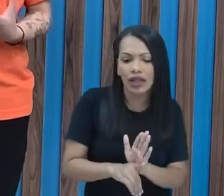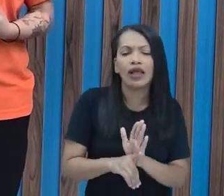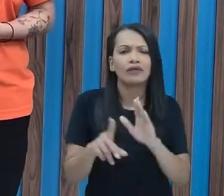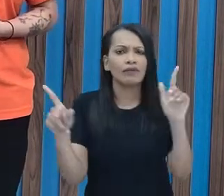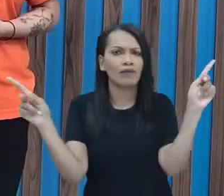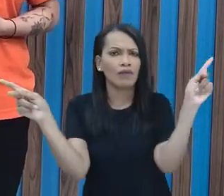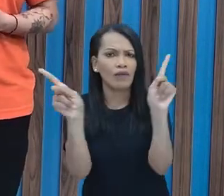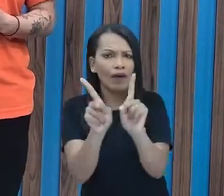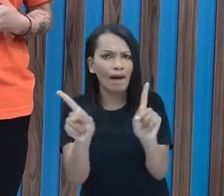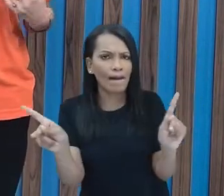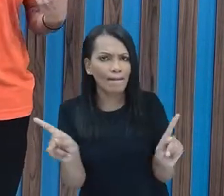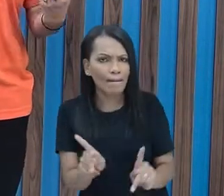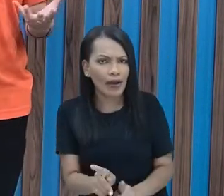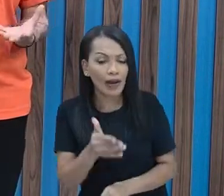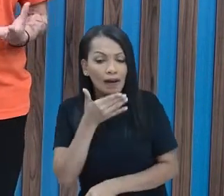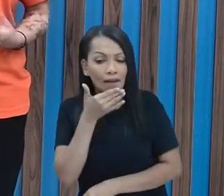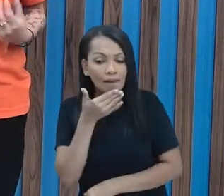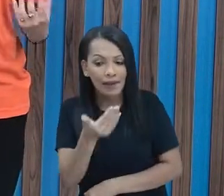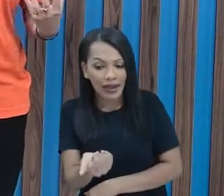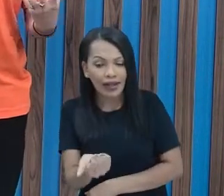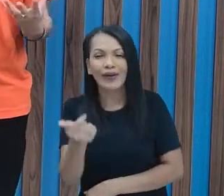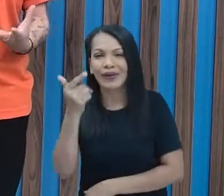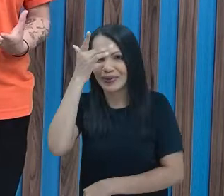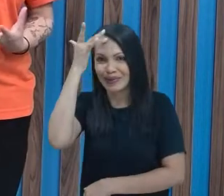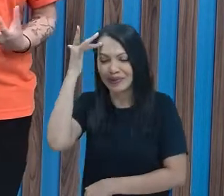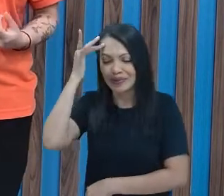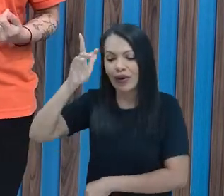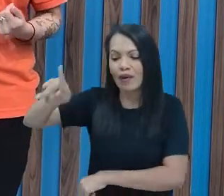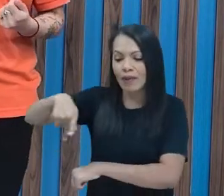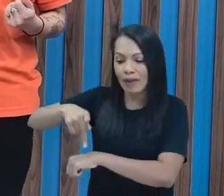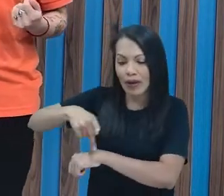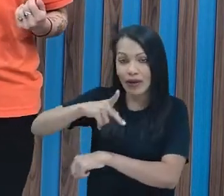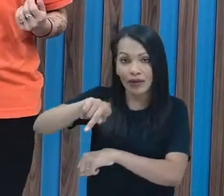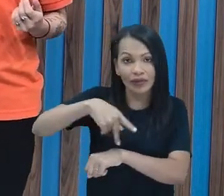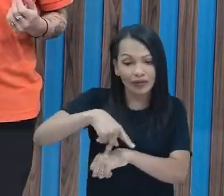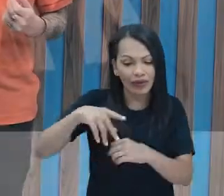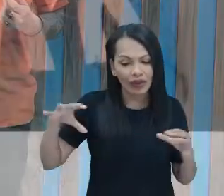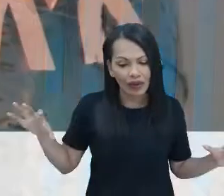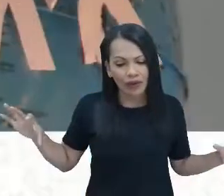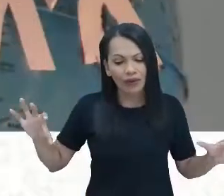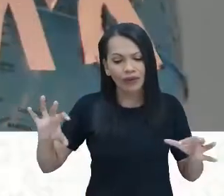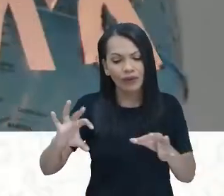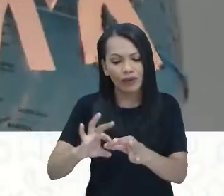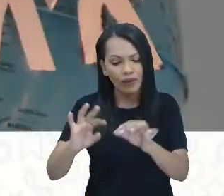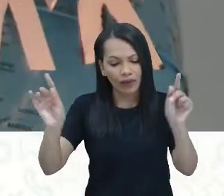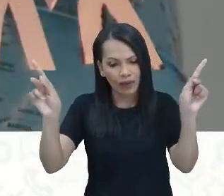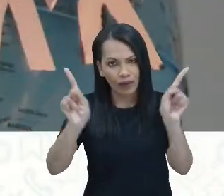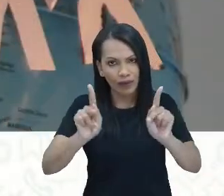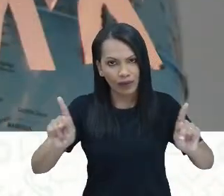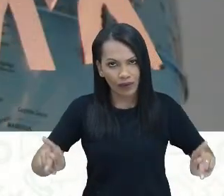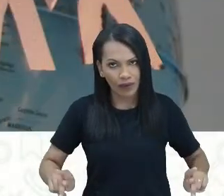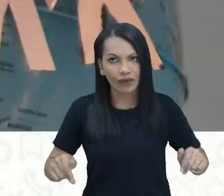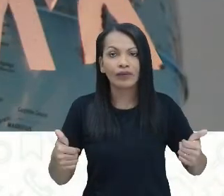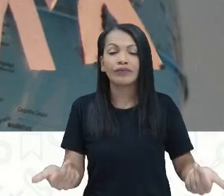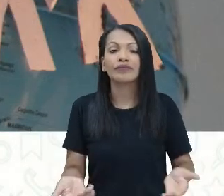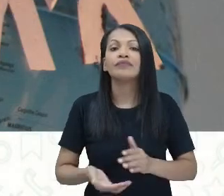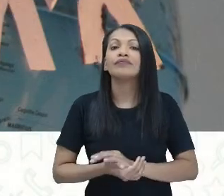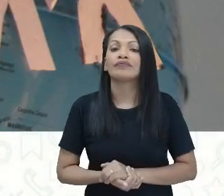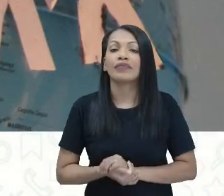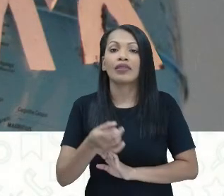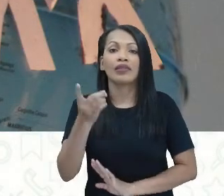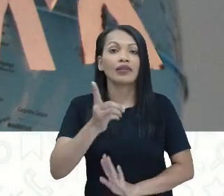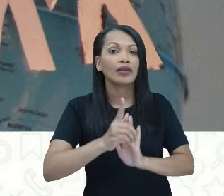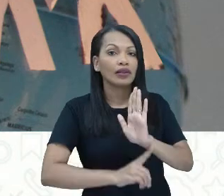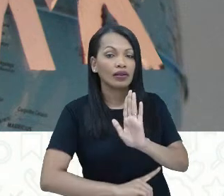harmonia melhor para o nosso mundo, né, para as nações, ok? Então vejam aí. Então, direitos humanos,